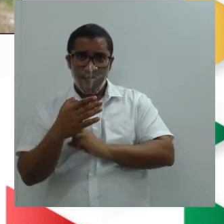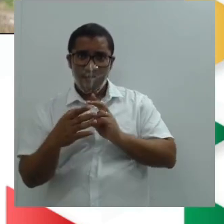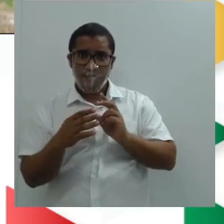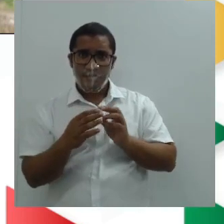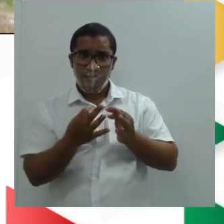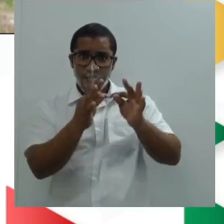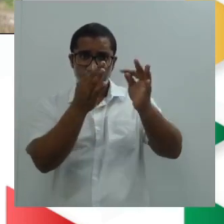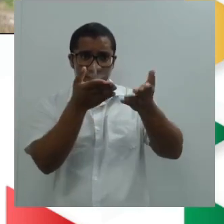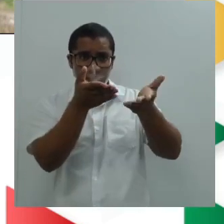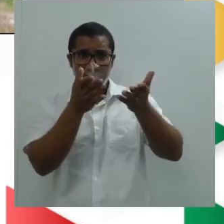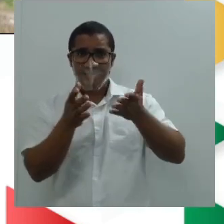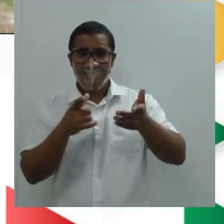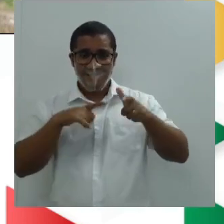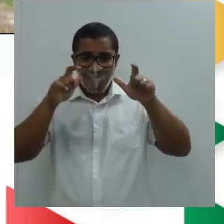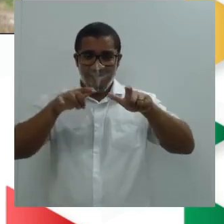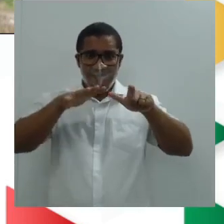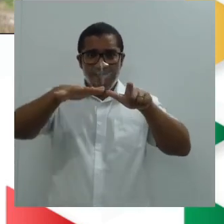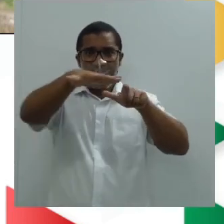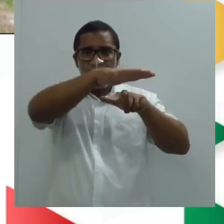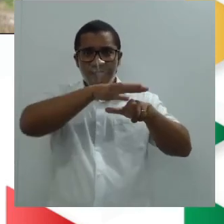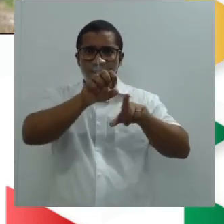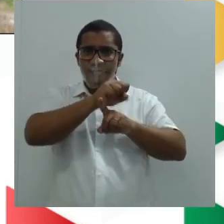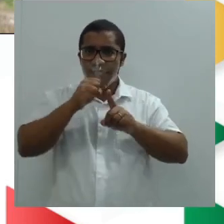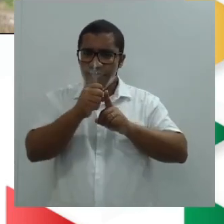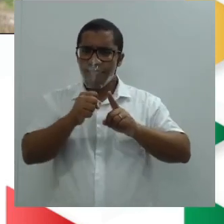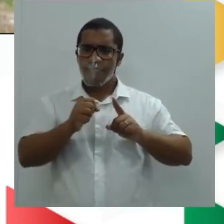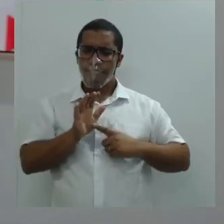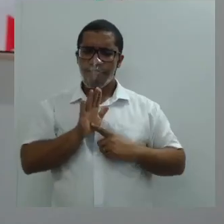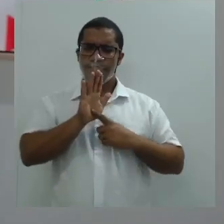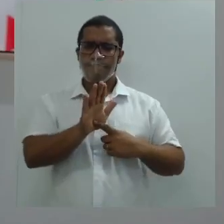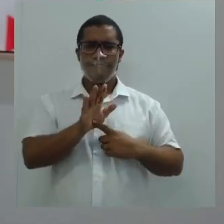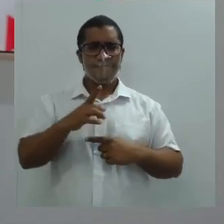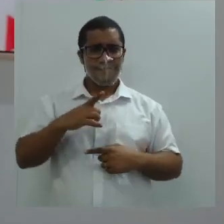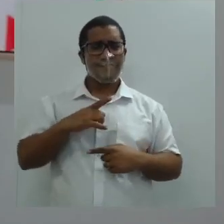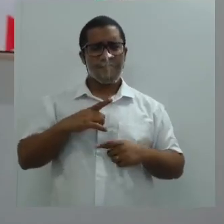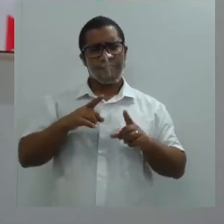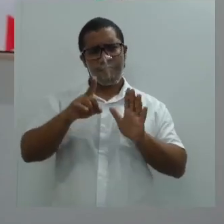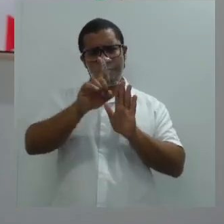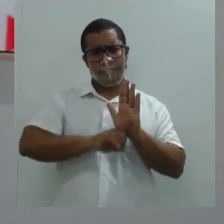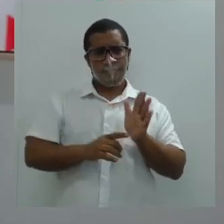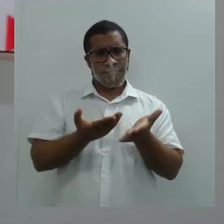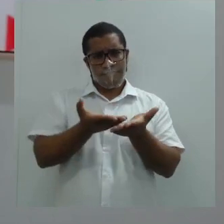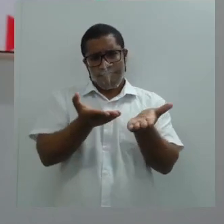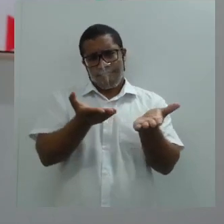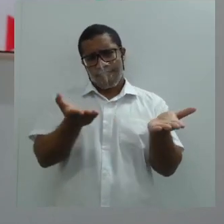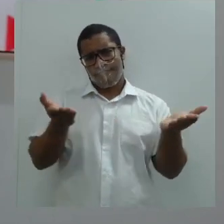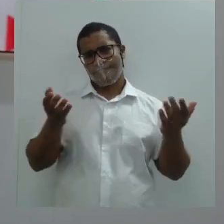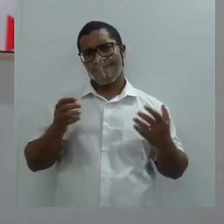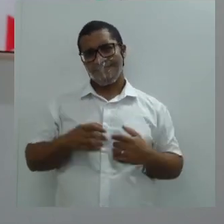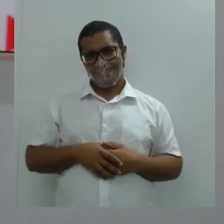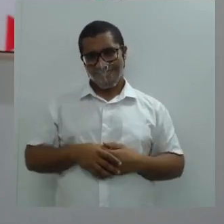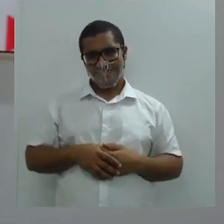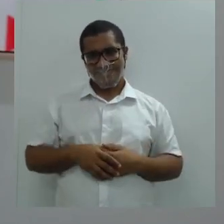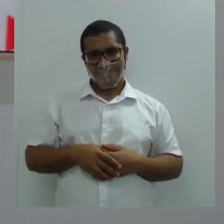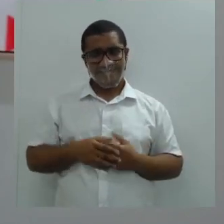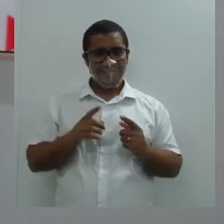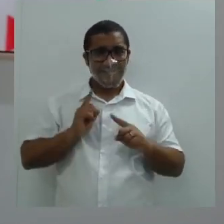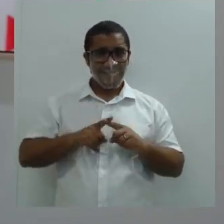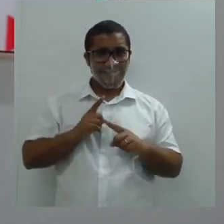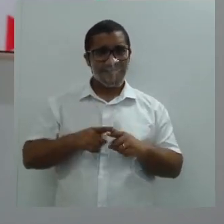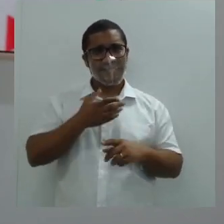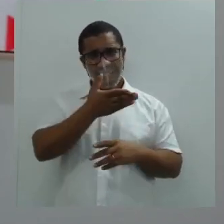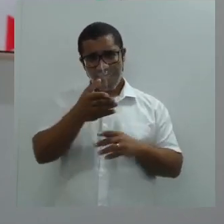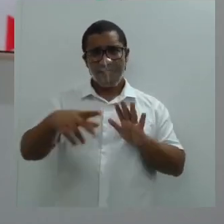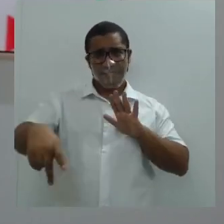né, tendo seu espaço dentro da sociedade, que é também direito dele, né, ter esse espaço. Afinal de contas, ele